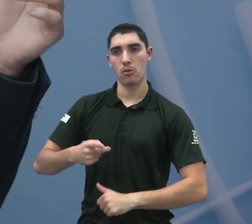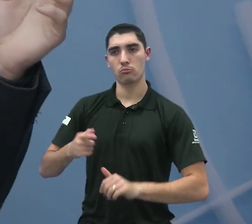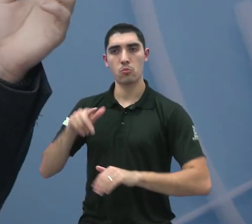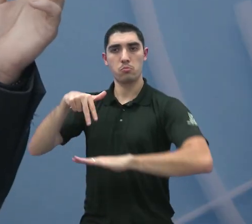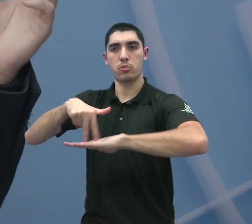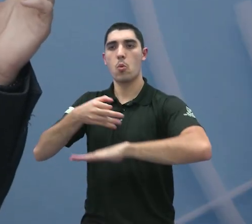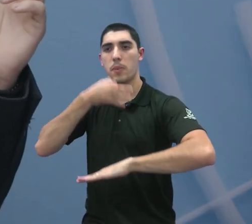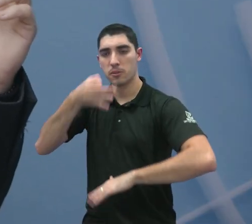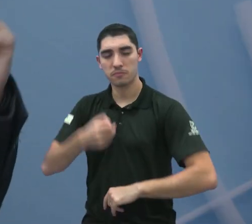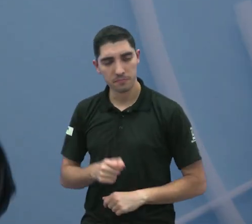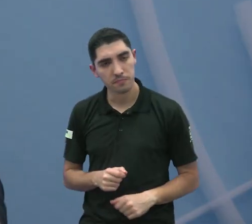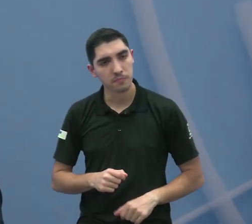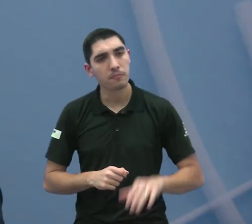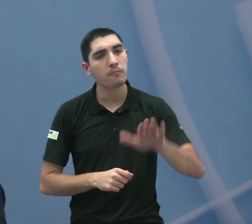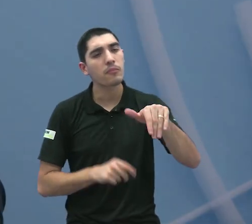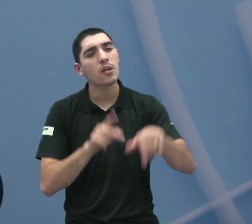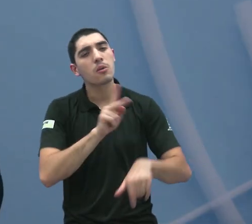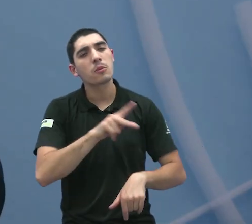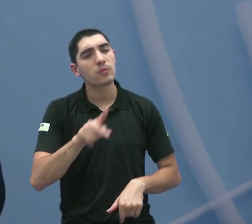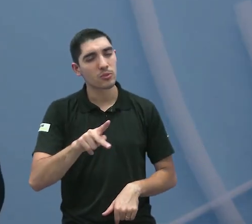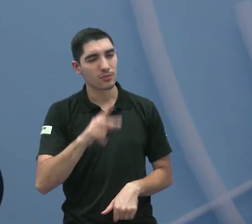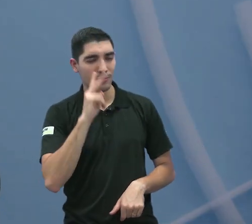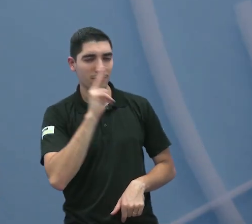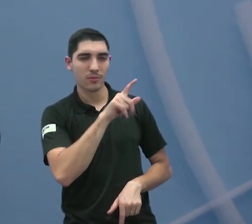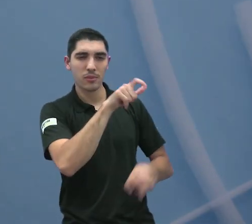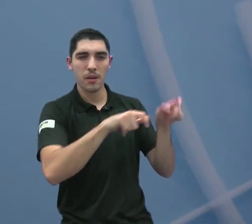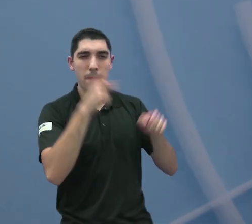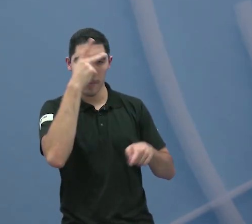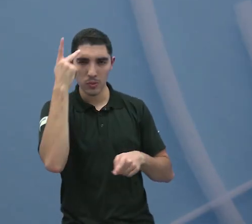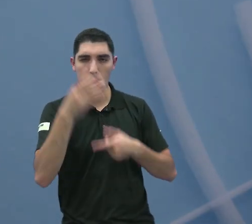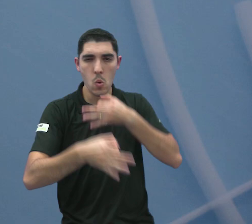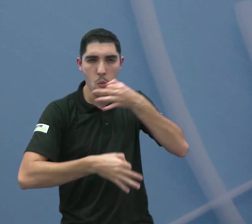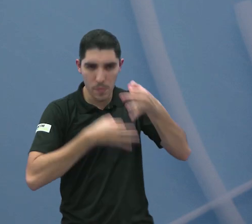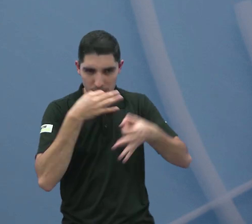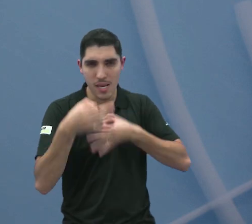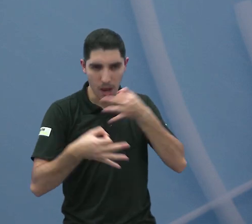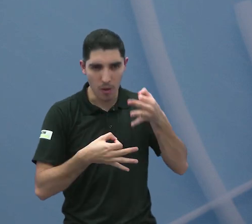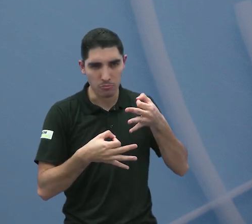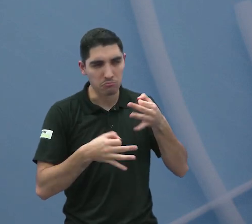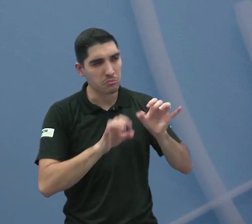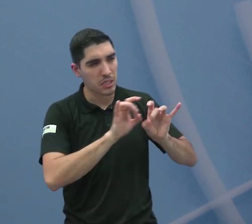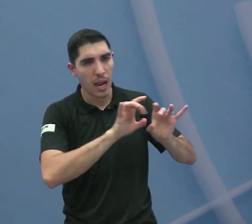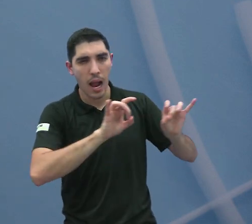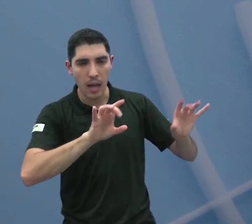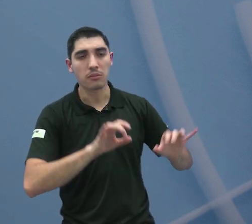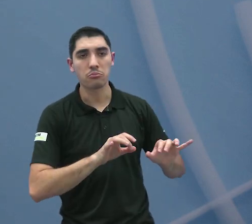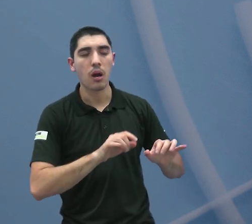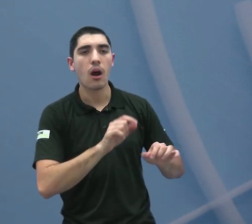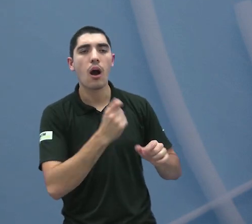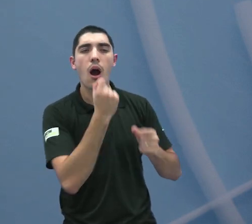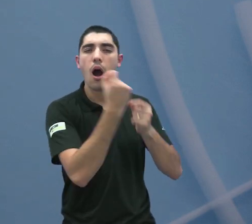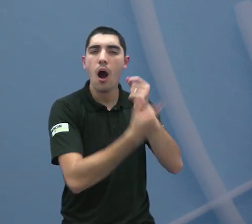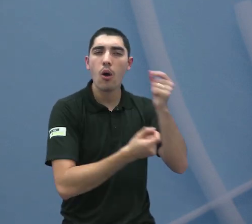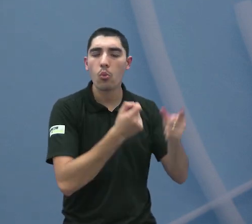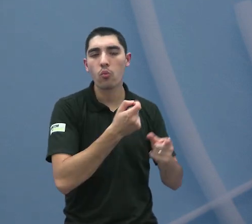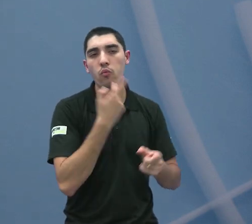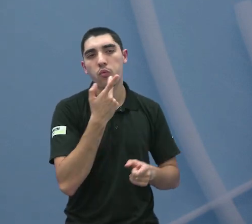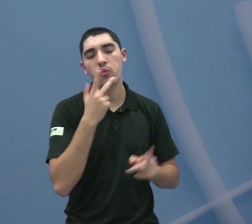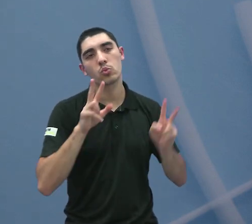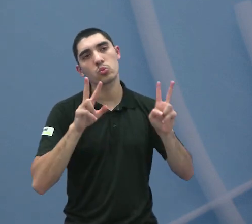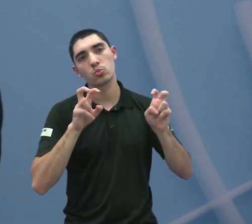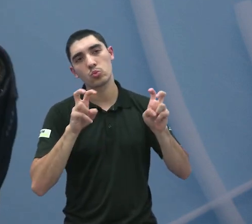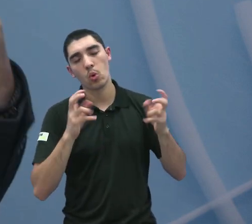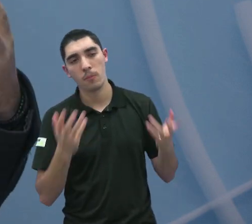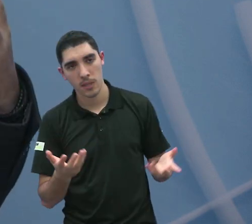vou voltar lá no Povo Fala, na opinião das pessoas. Algumas pessoas falaram a respeito